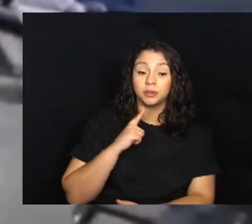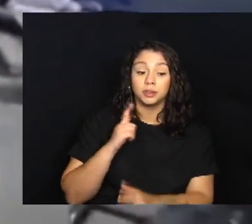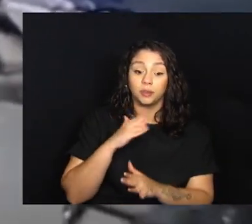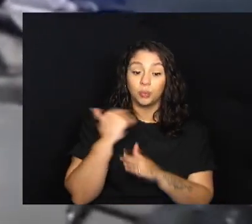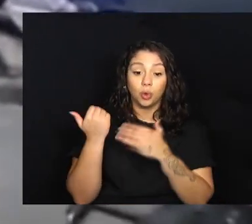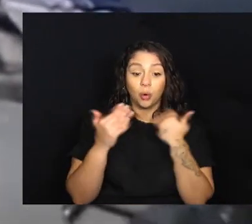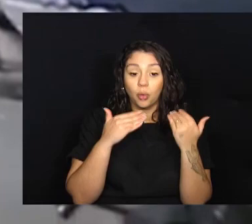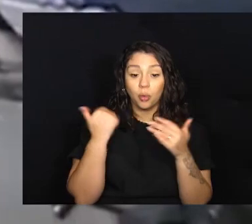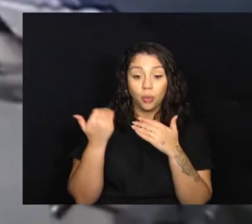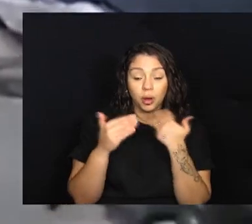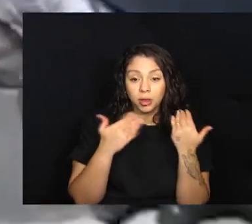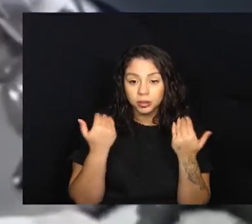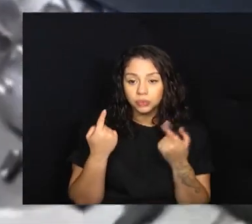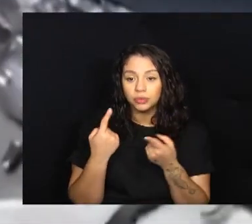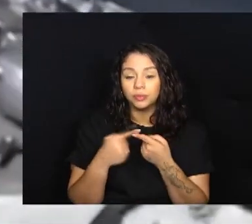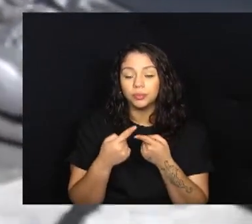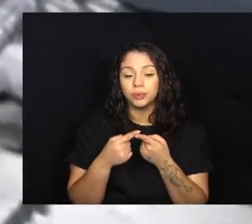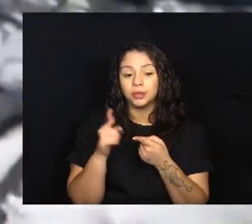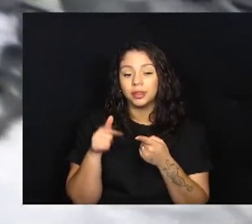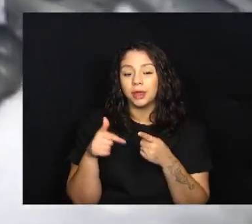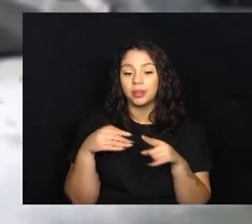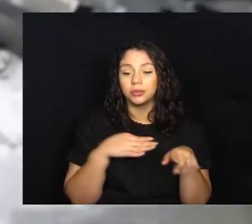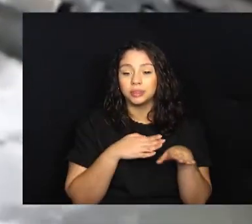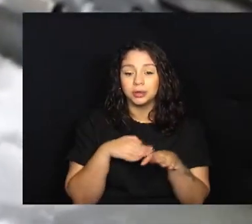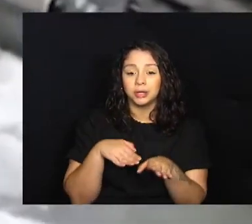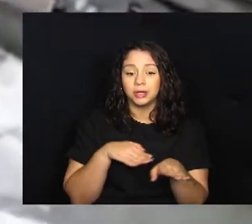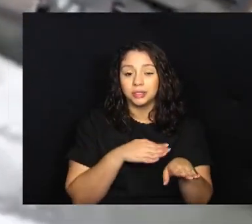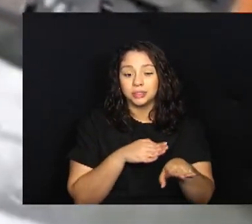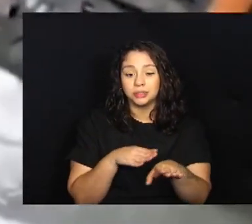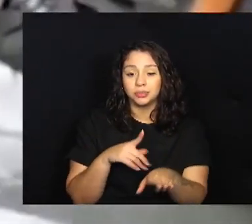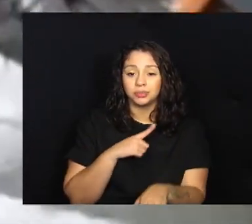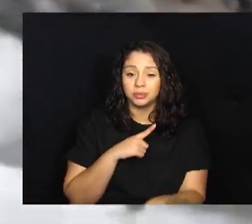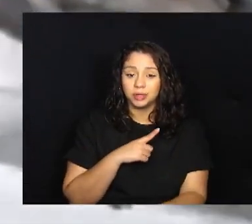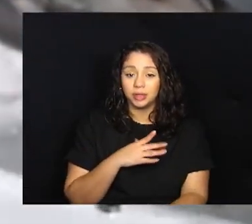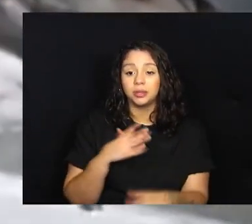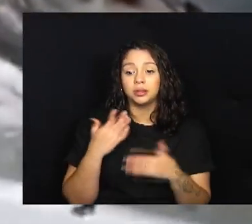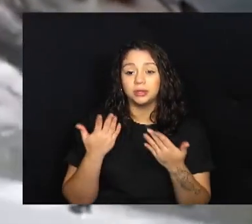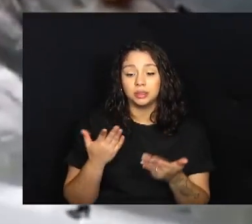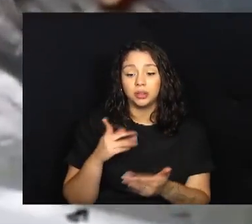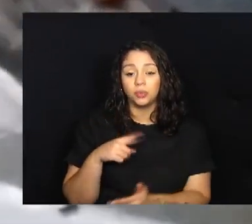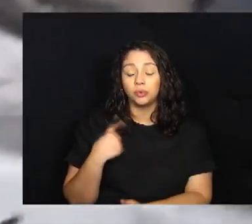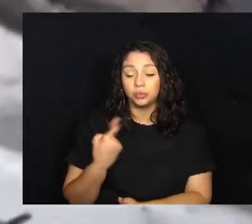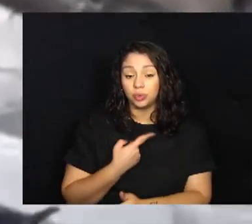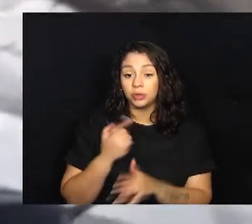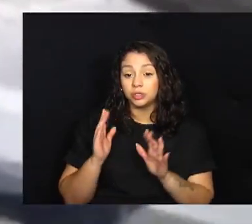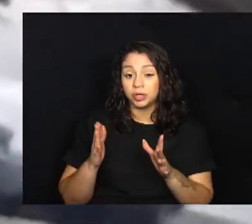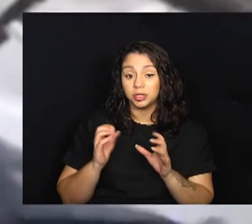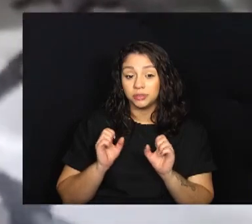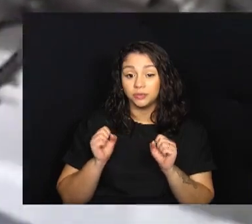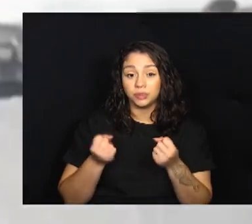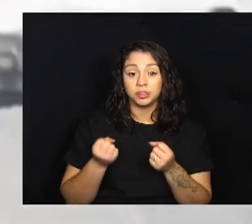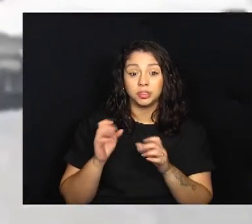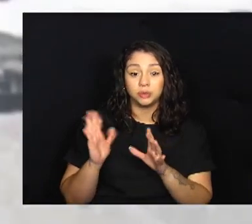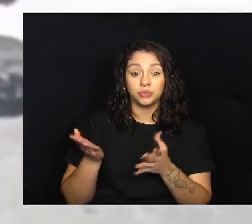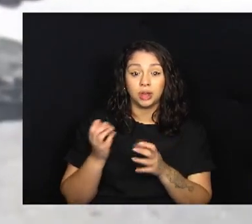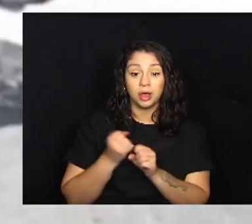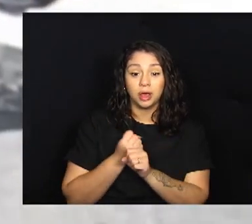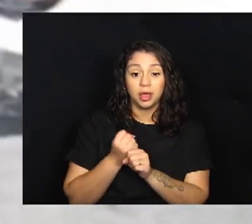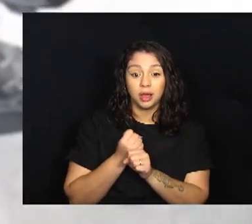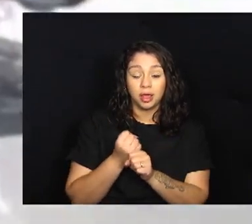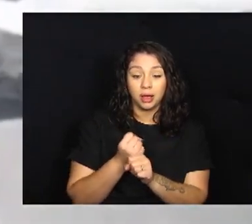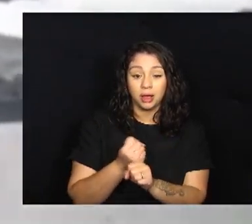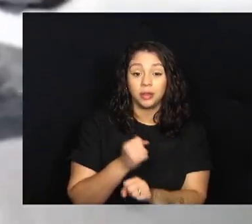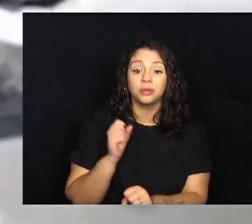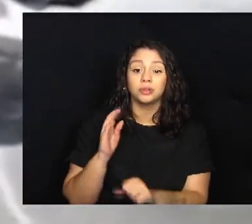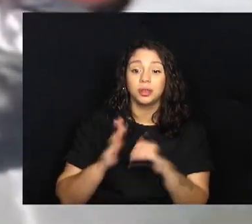vidas devido ao trânsito, à mobilidade. E nós estamos trabalhando já há vários anos em ações de